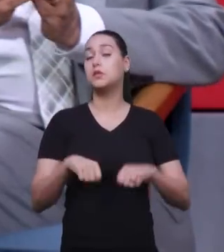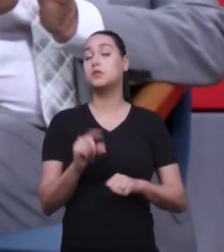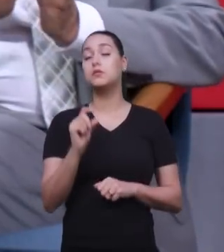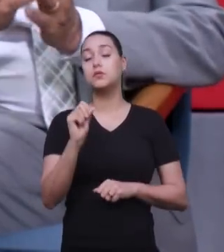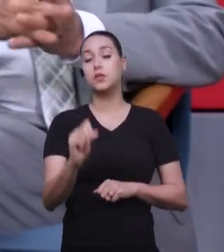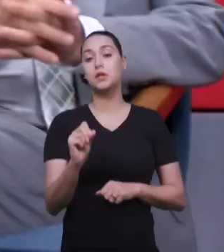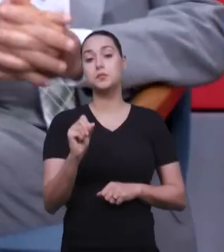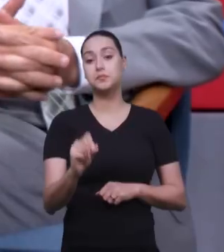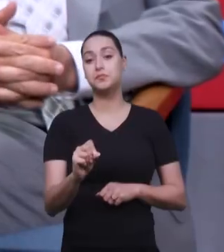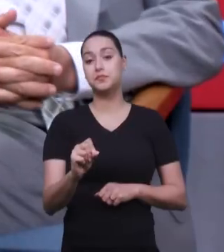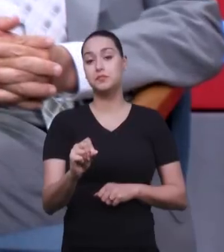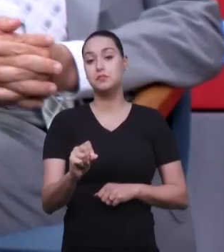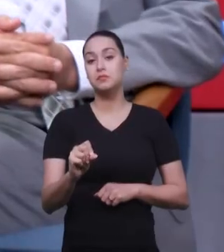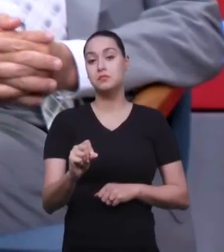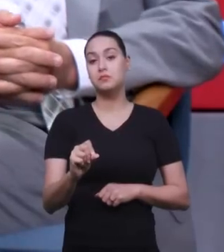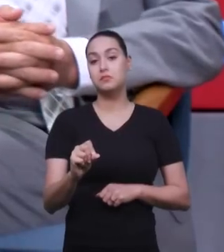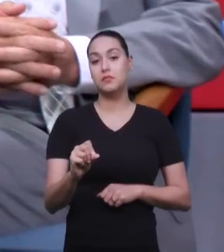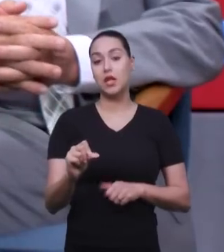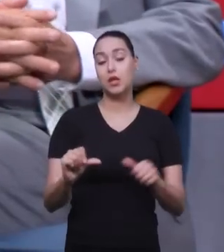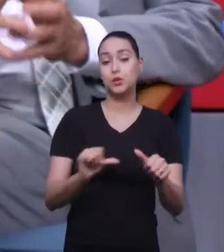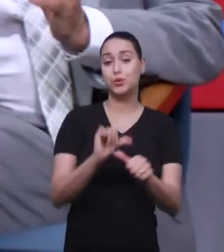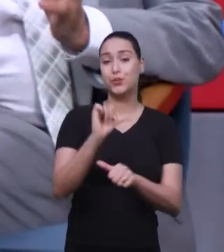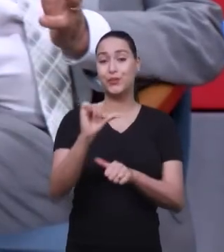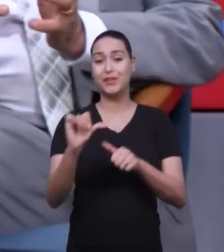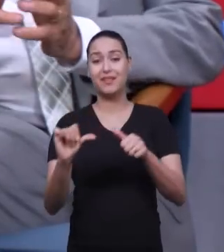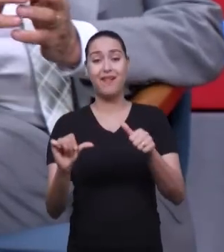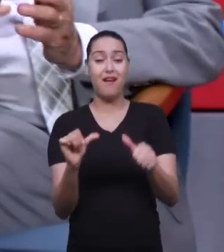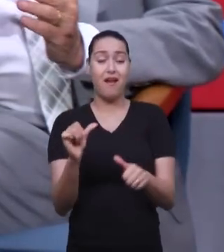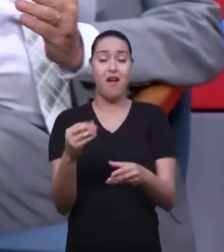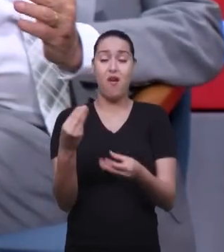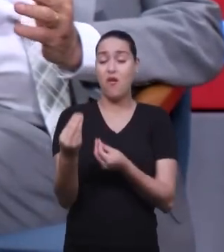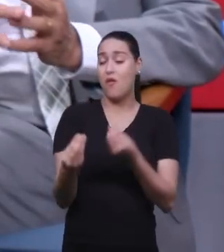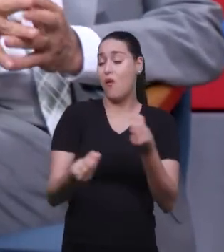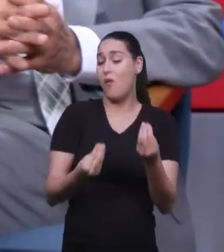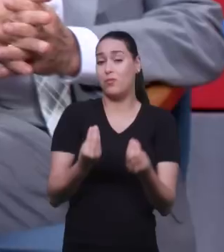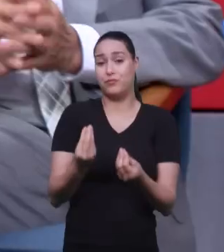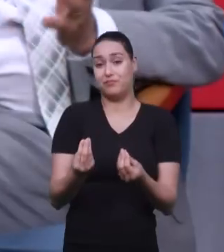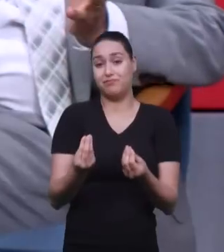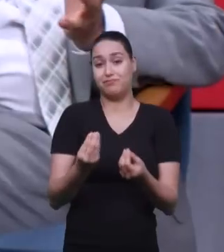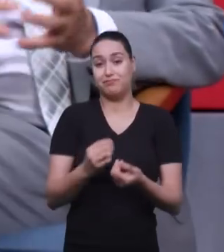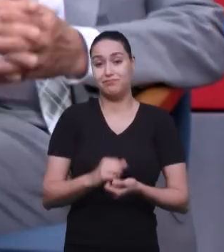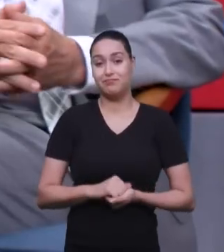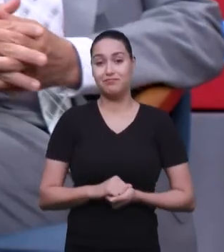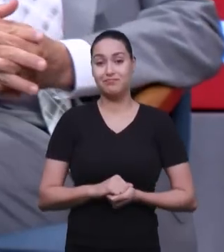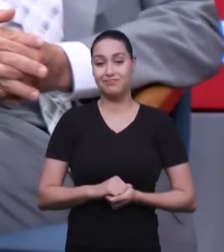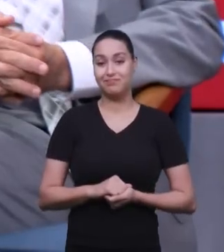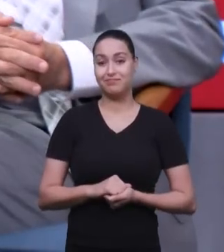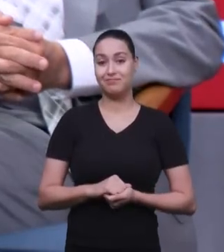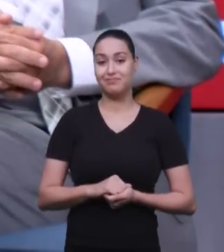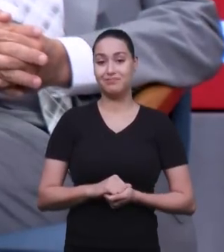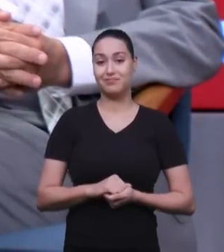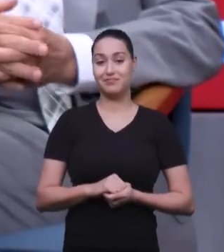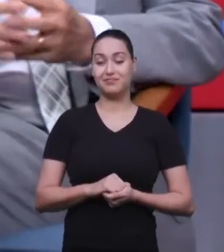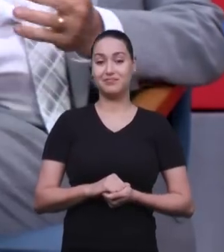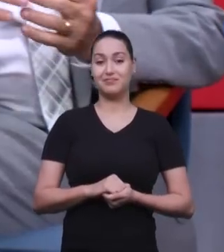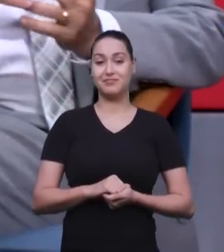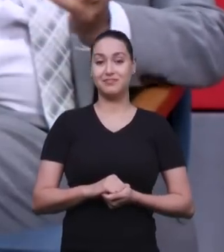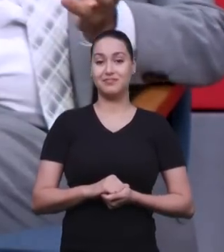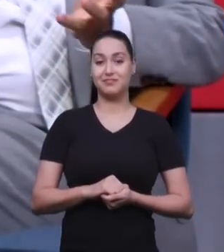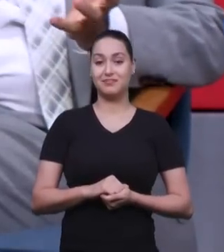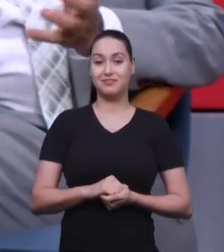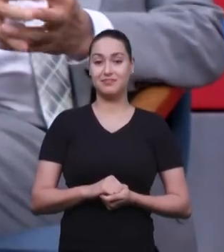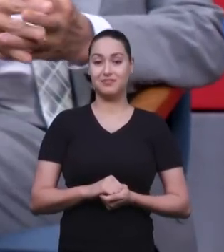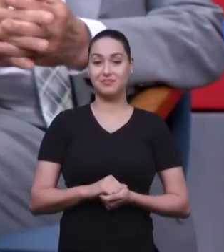Eles precisavam sair daquela situação para uma outra situação. Como? Teriam